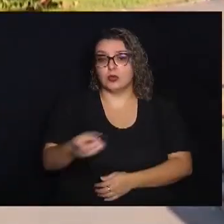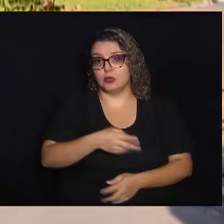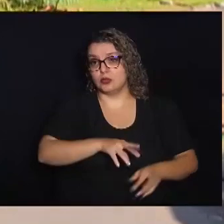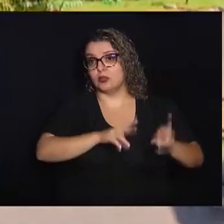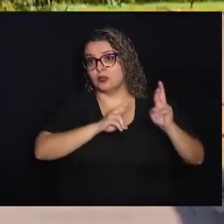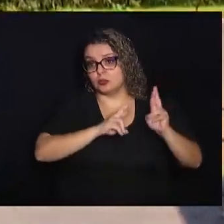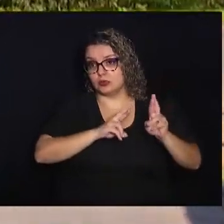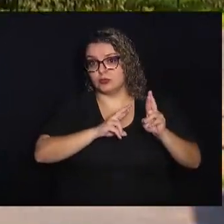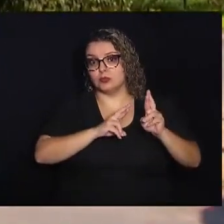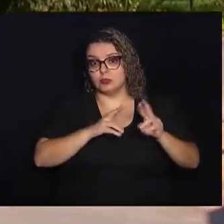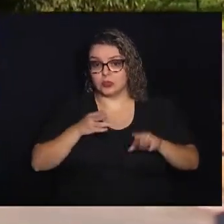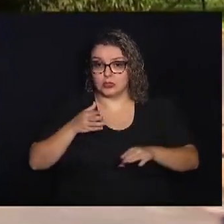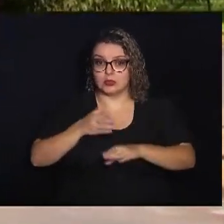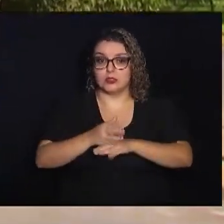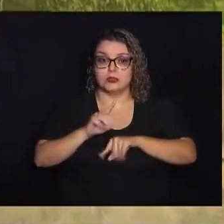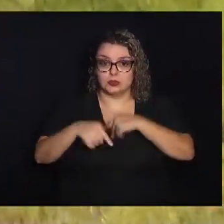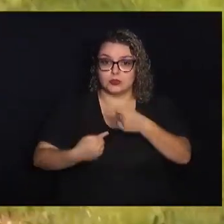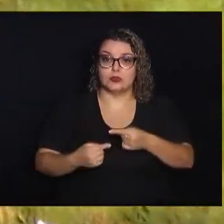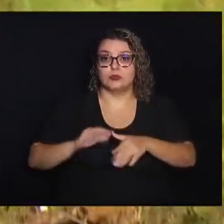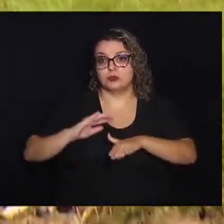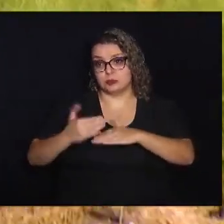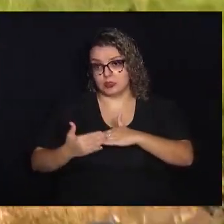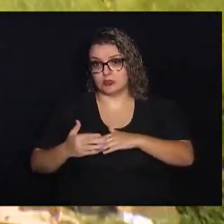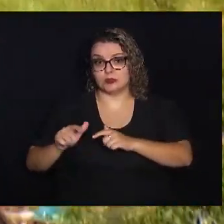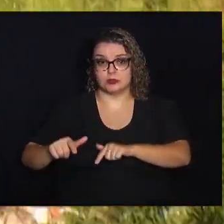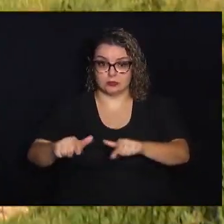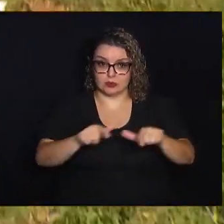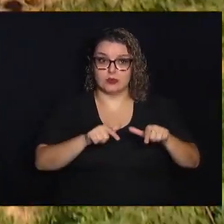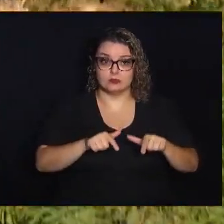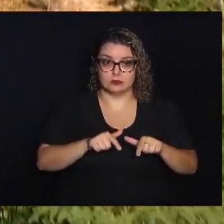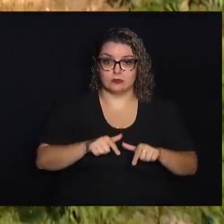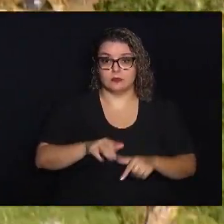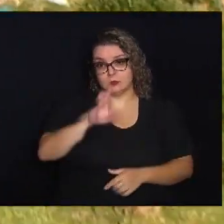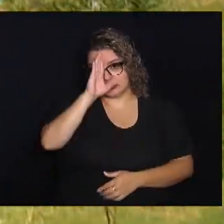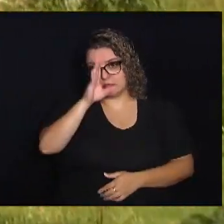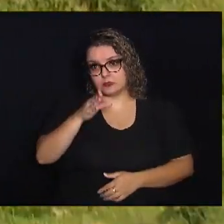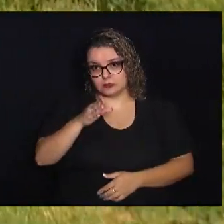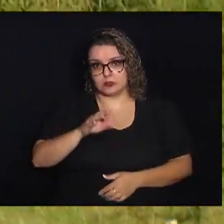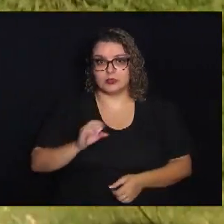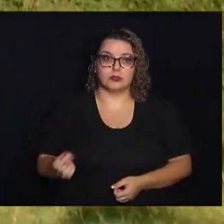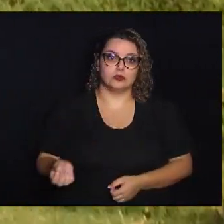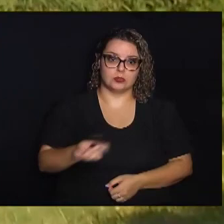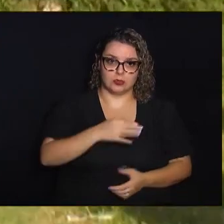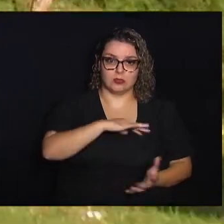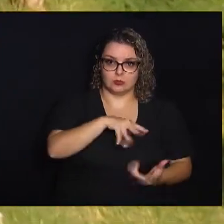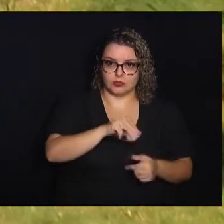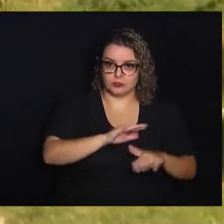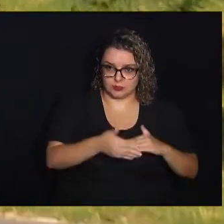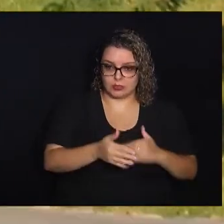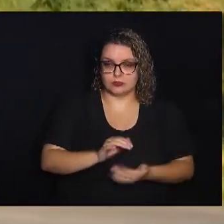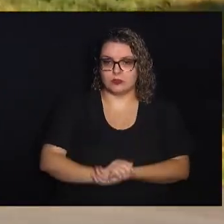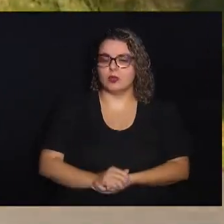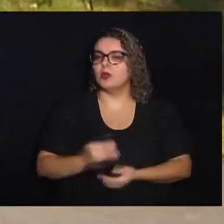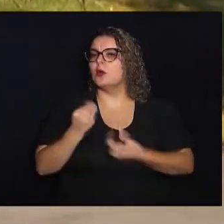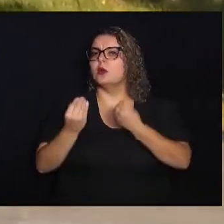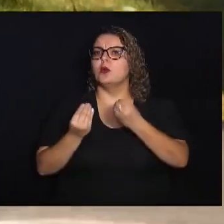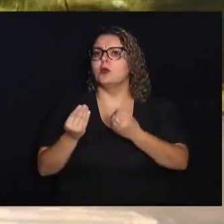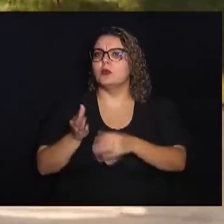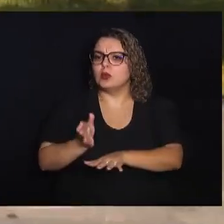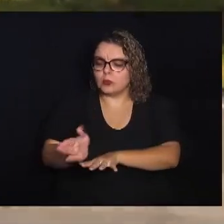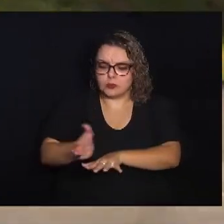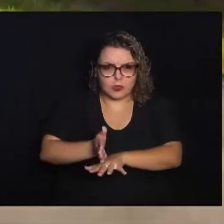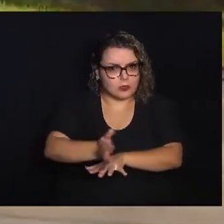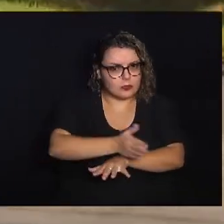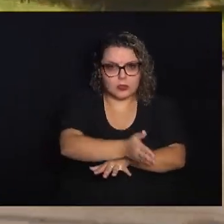o acesso aos demais bairros da região, inclusive ao Novo Mundo. Como é que vai ficar isso? As rotas vão se aumentar em